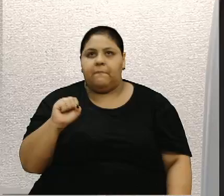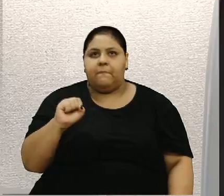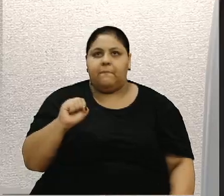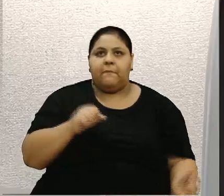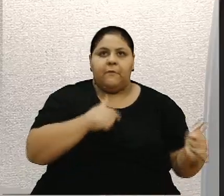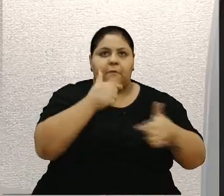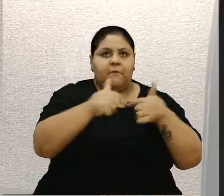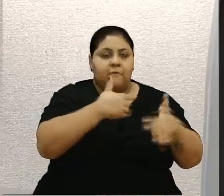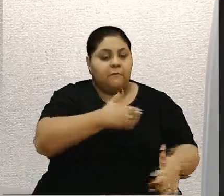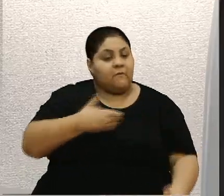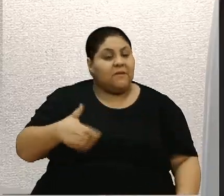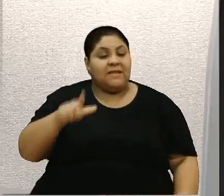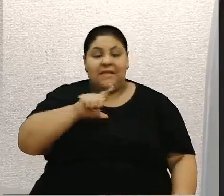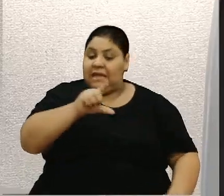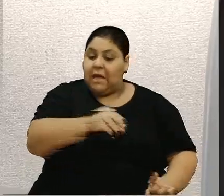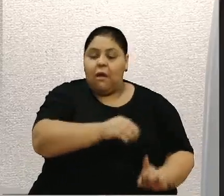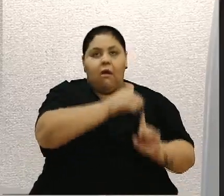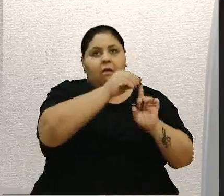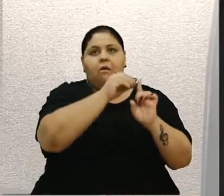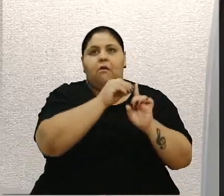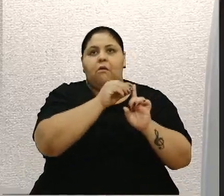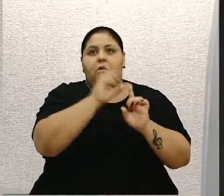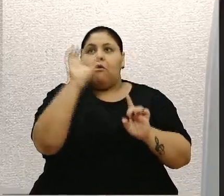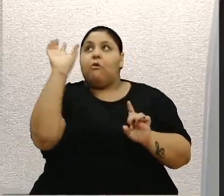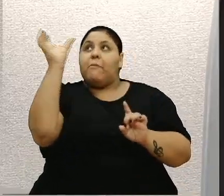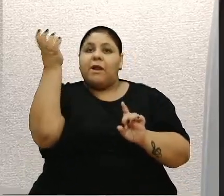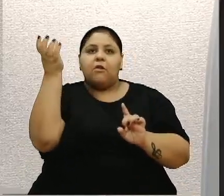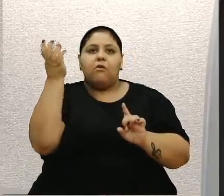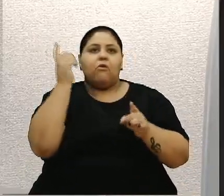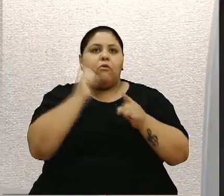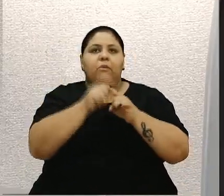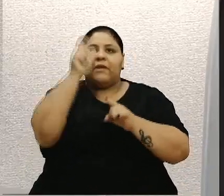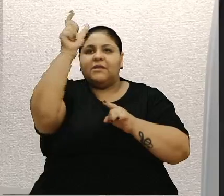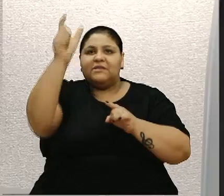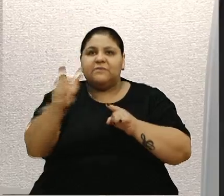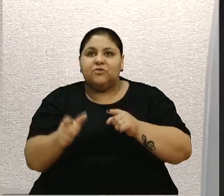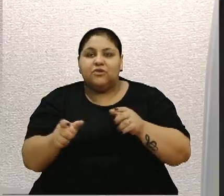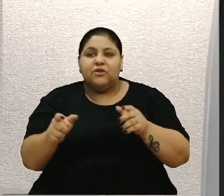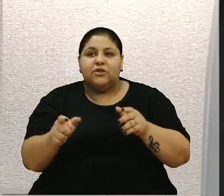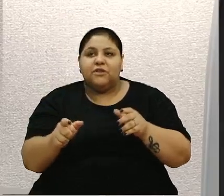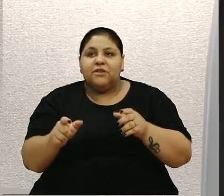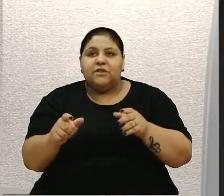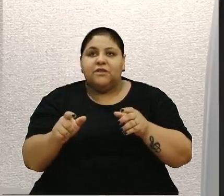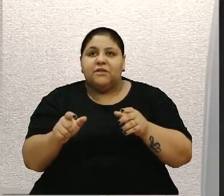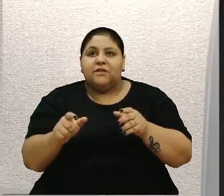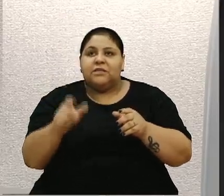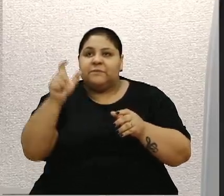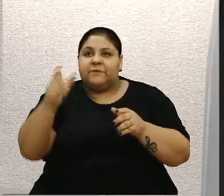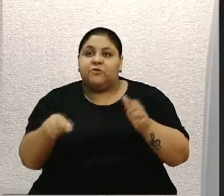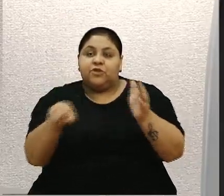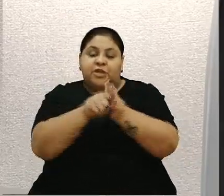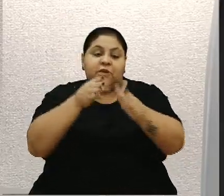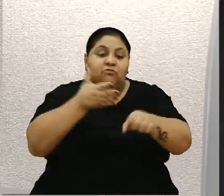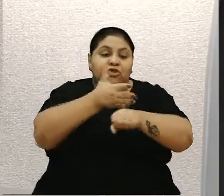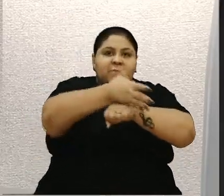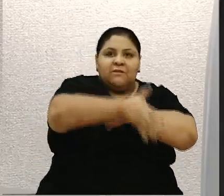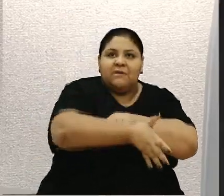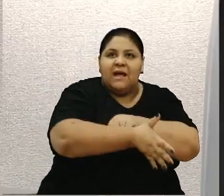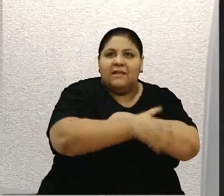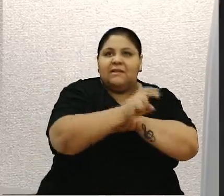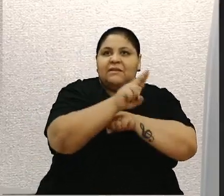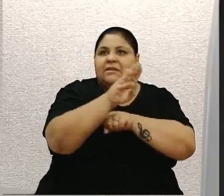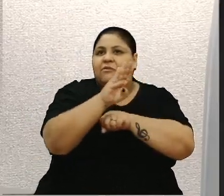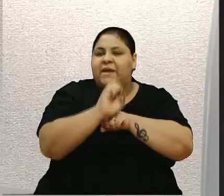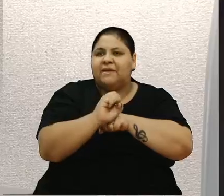serviços públicos, tem que dar prioridade para ter iluminação, porque as pessoas chegam na UBS de madrugada às vezes, para pegar a ficha, a fila, e tá